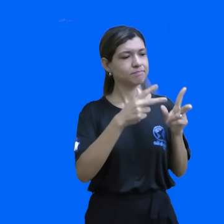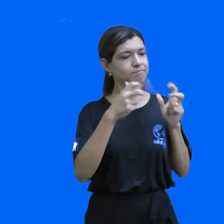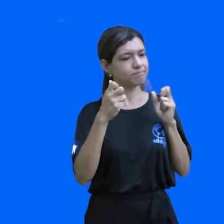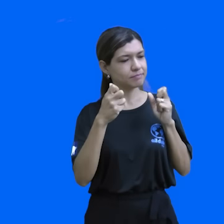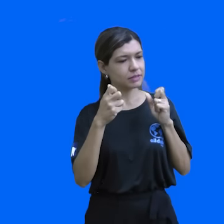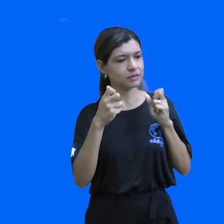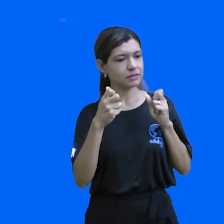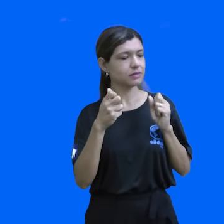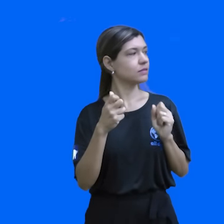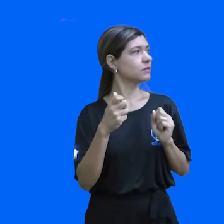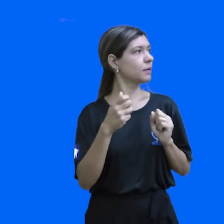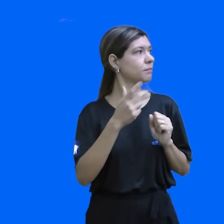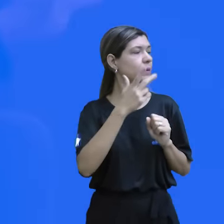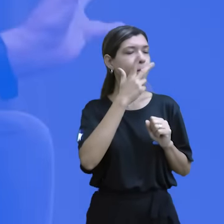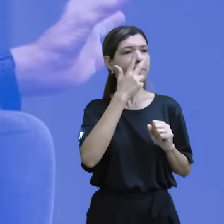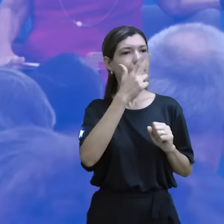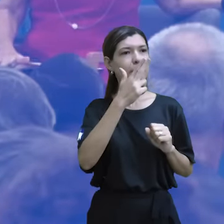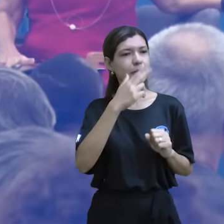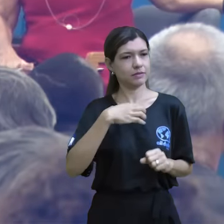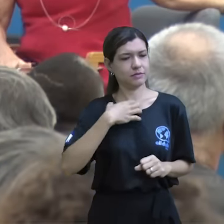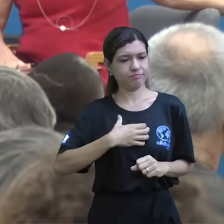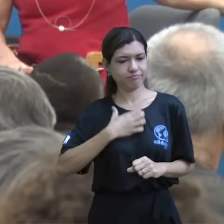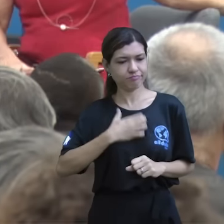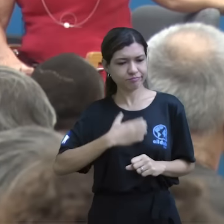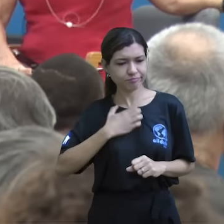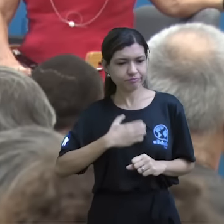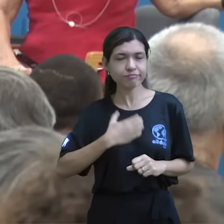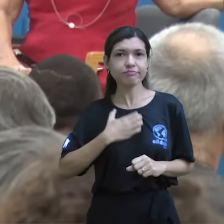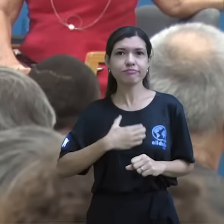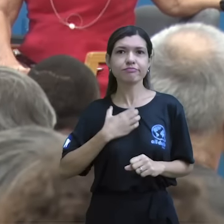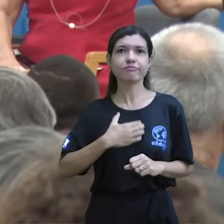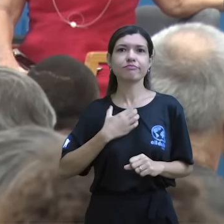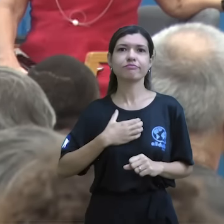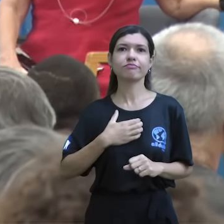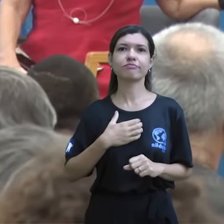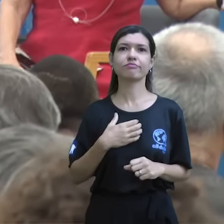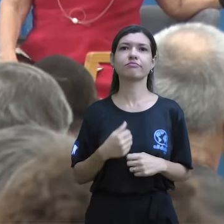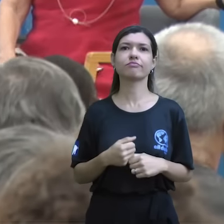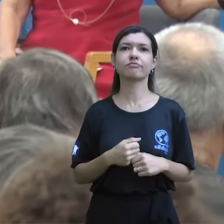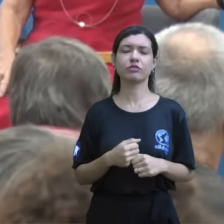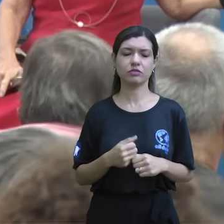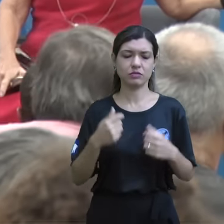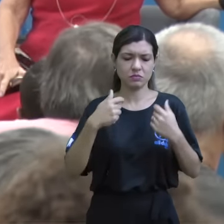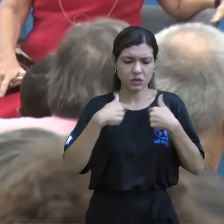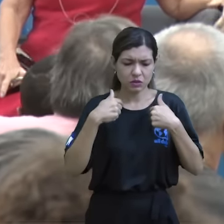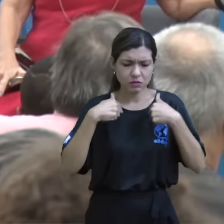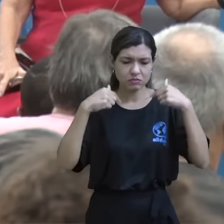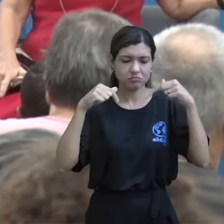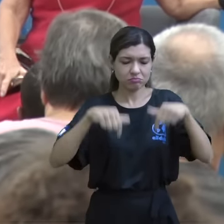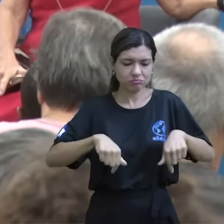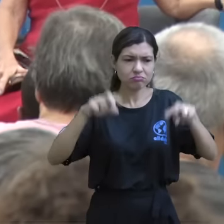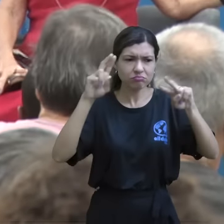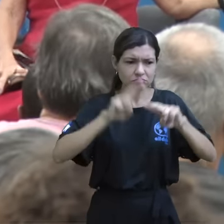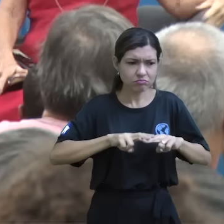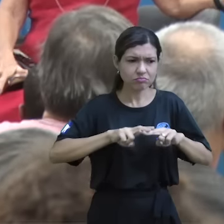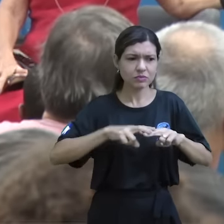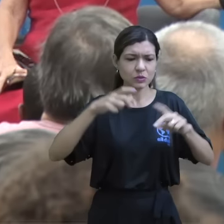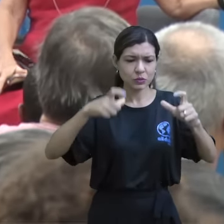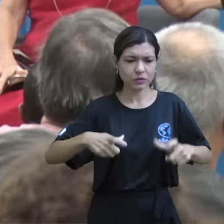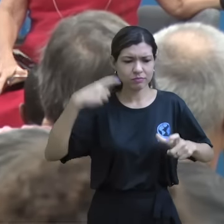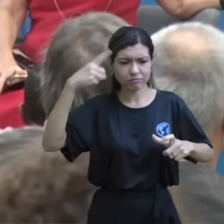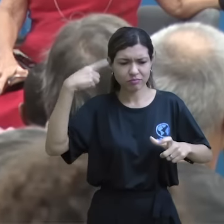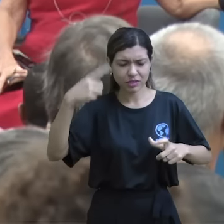uniforme, tá, vinha de uma crise de alcoolismo, que ele realmente delirou, dessa vez